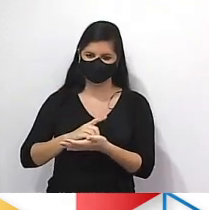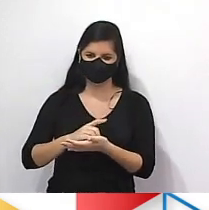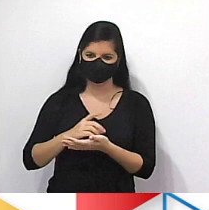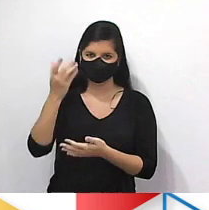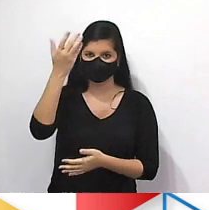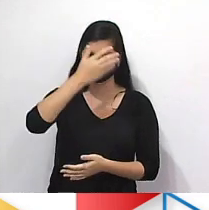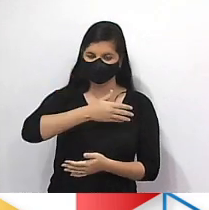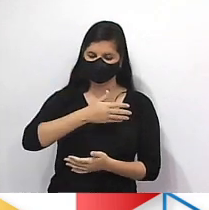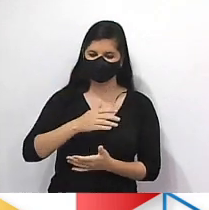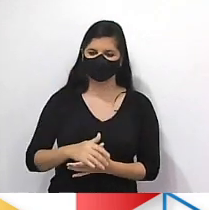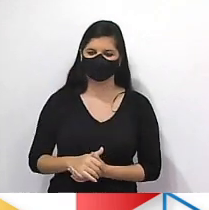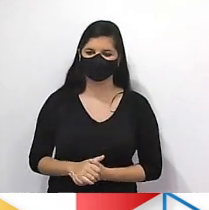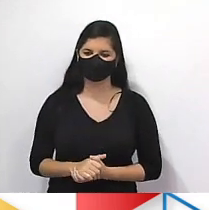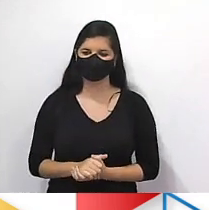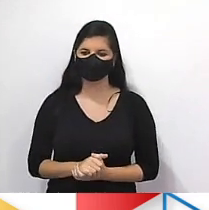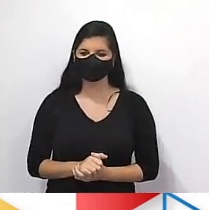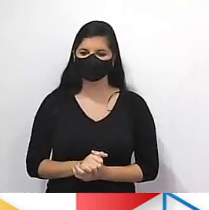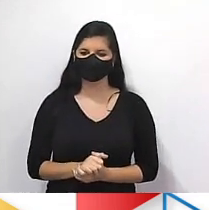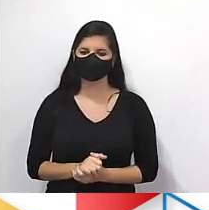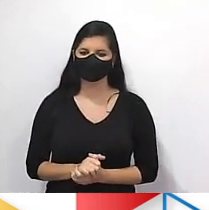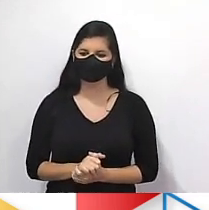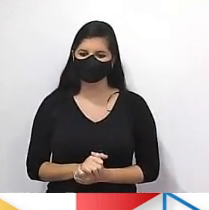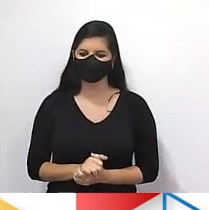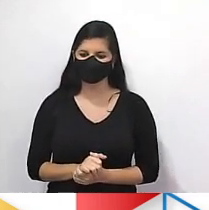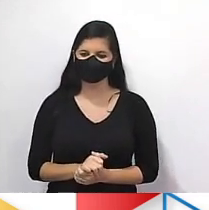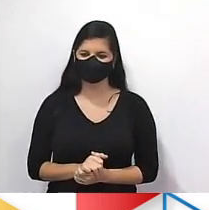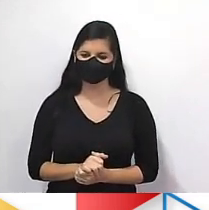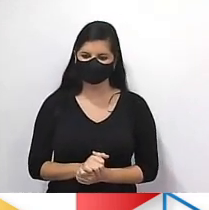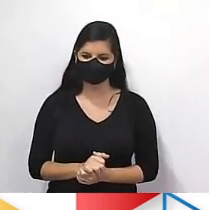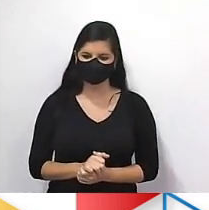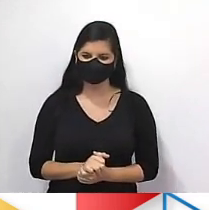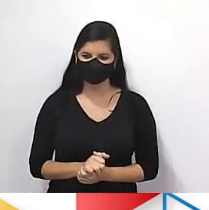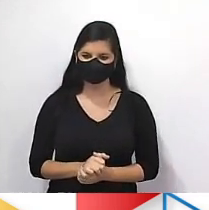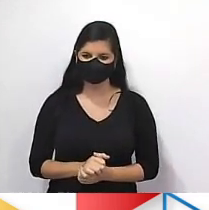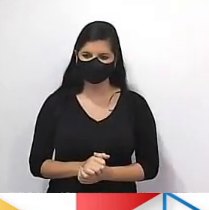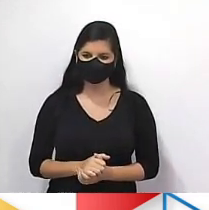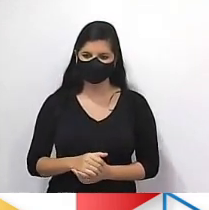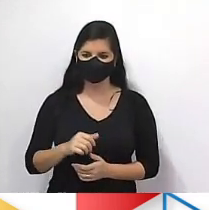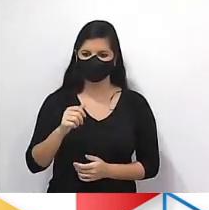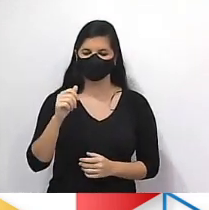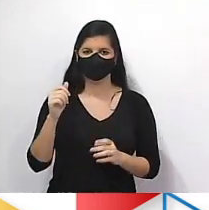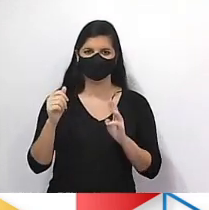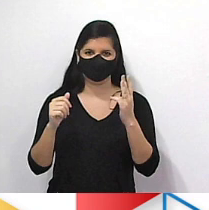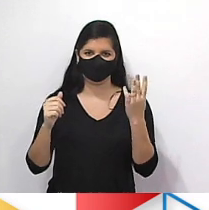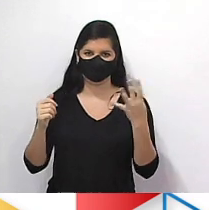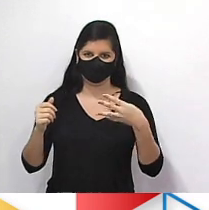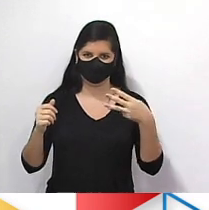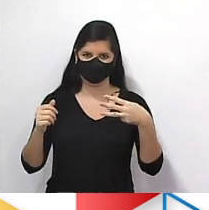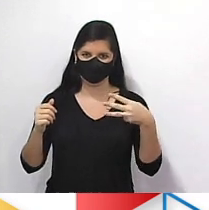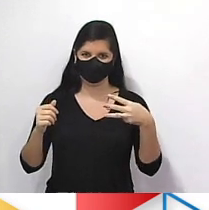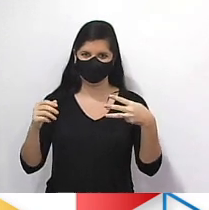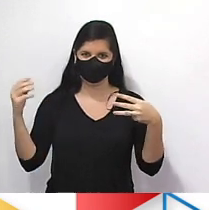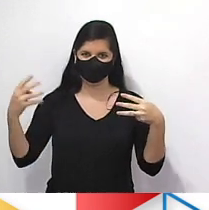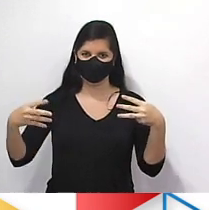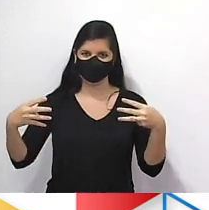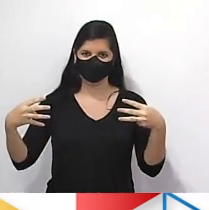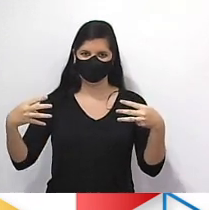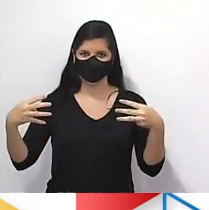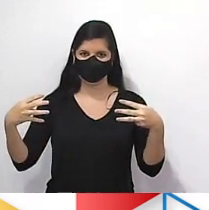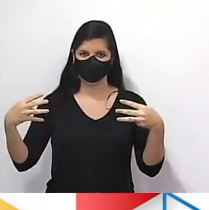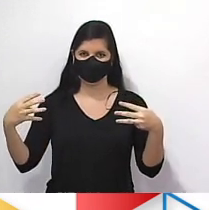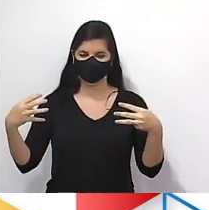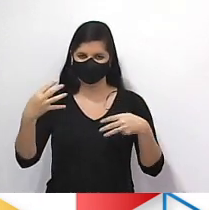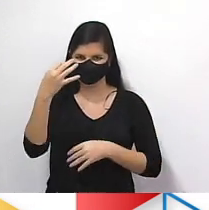Vamos confirmar comigo aí na solução? Vamos ver? Segue a solução aí comigo, ó. Primeiro, o item A está entre 3 e